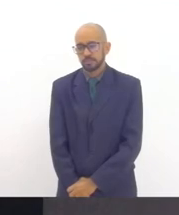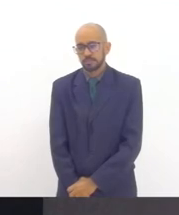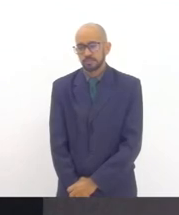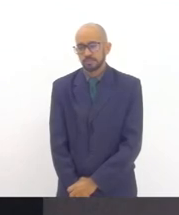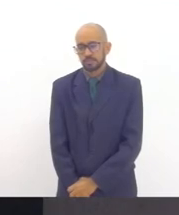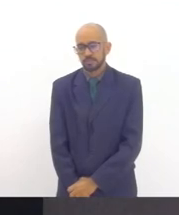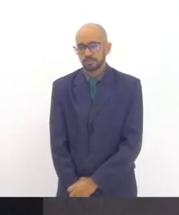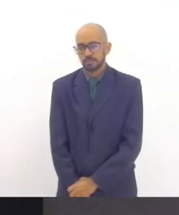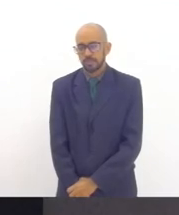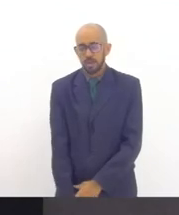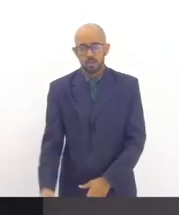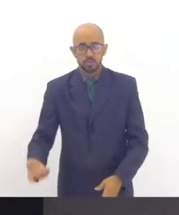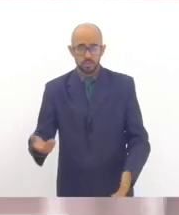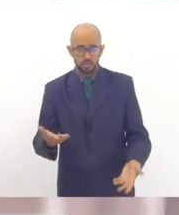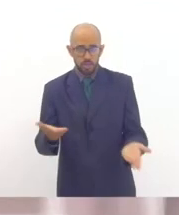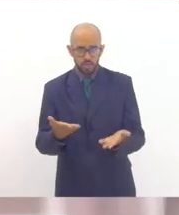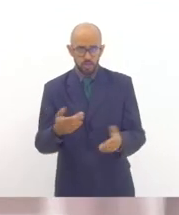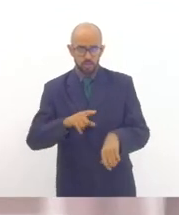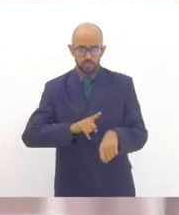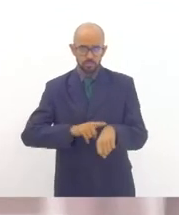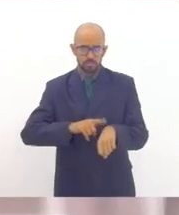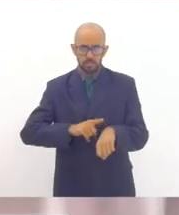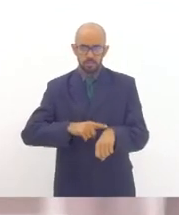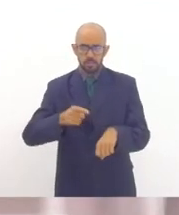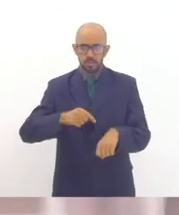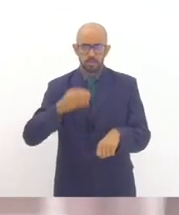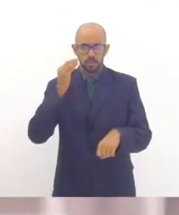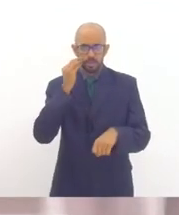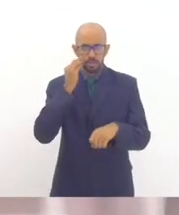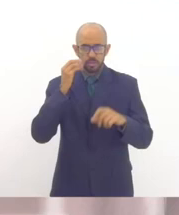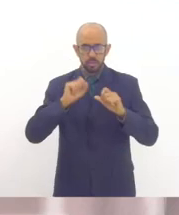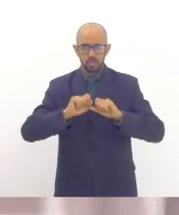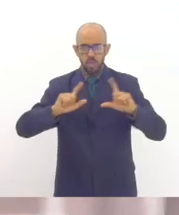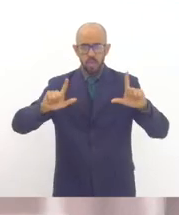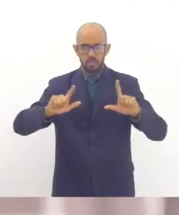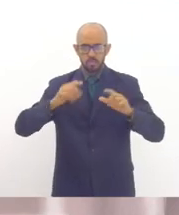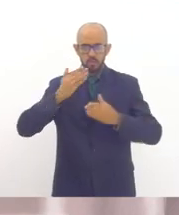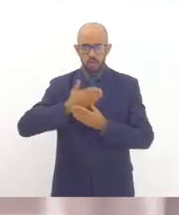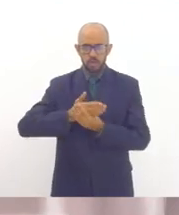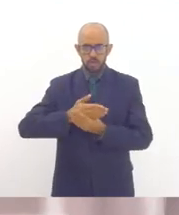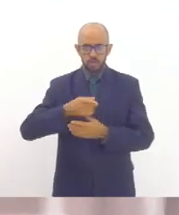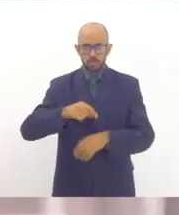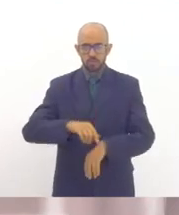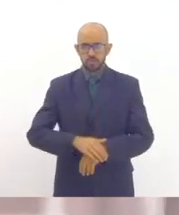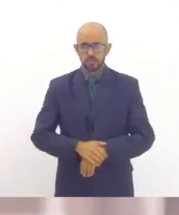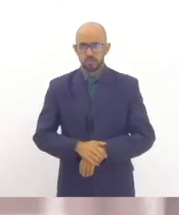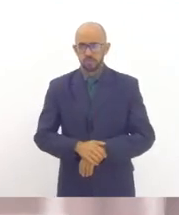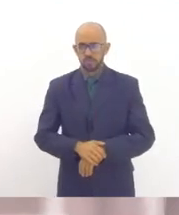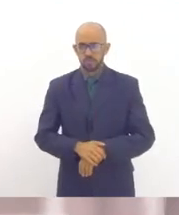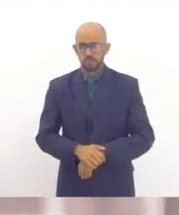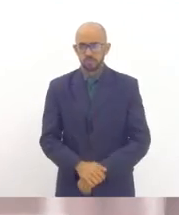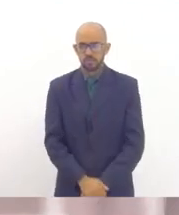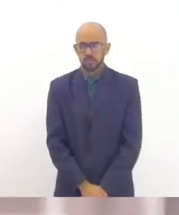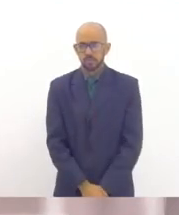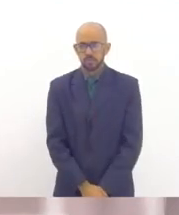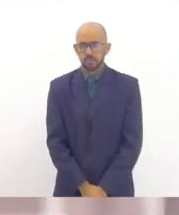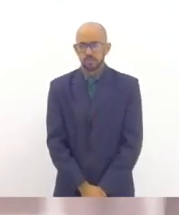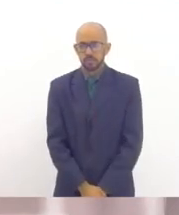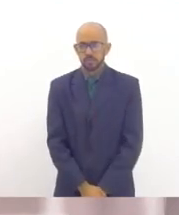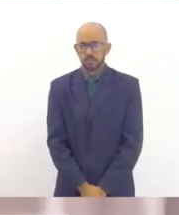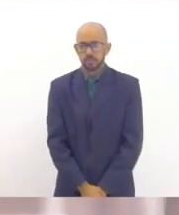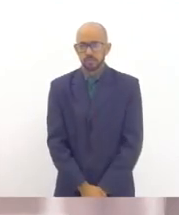Estamos aqui, nesse momento, abrindo o arquivo do compartilhamento. Só um minuto para quem está nos acompanhando